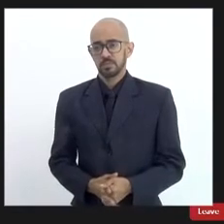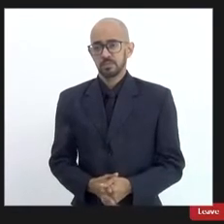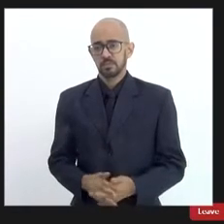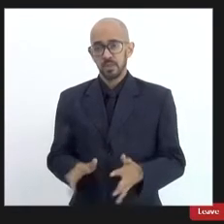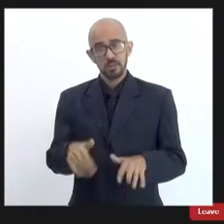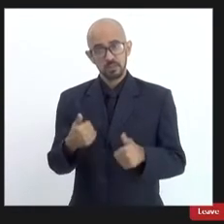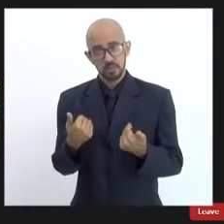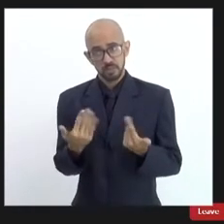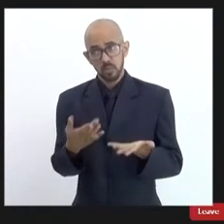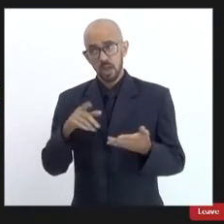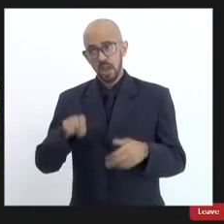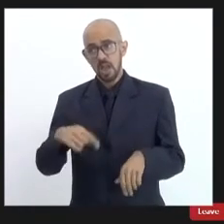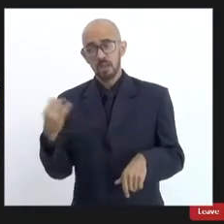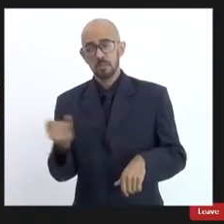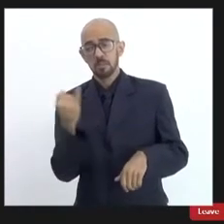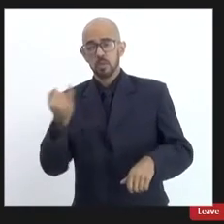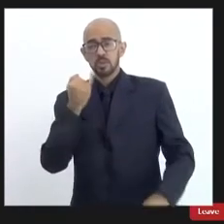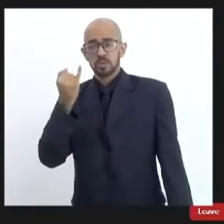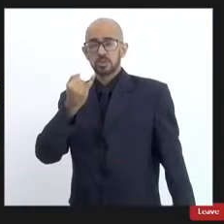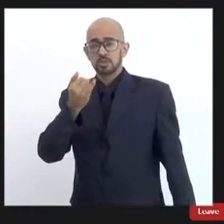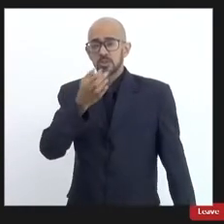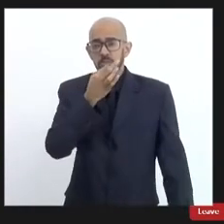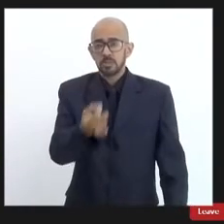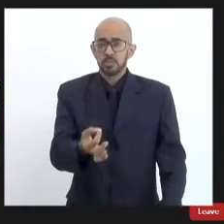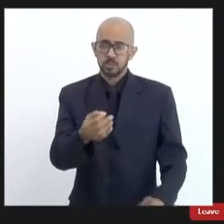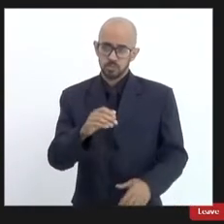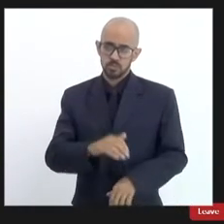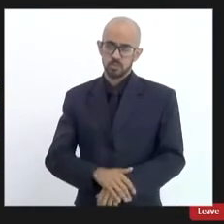Então, é importante também desarmar.